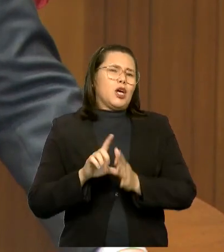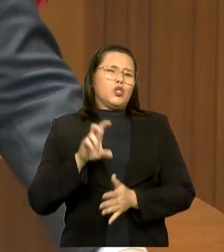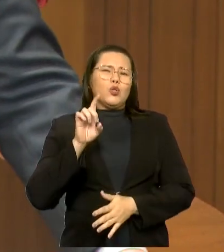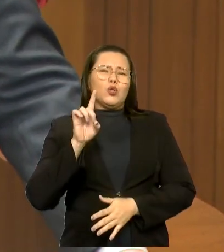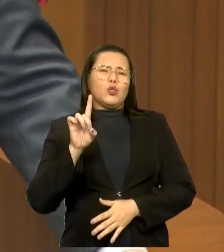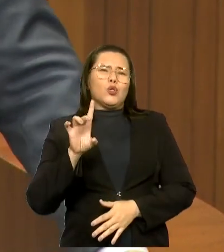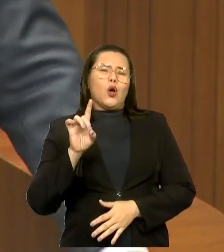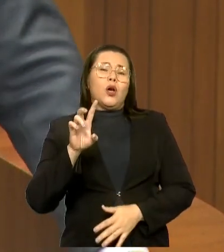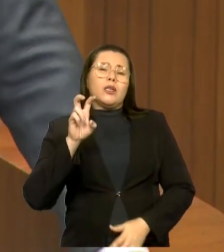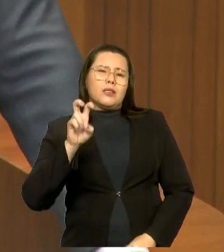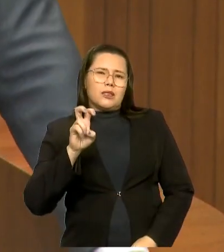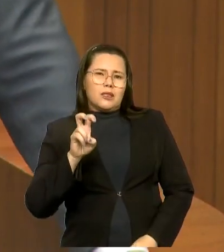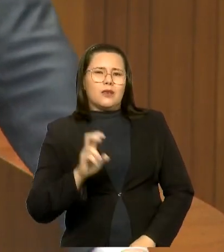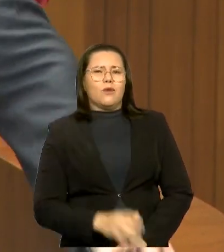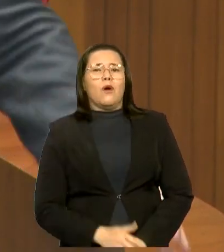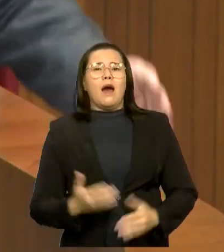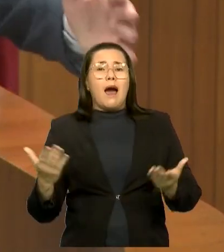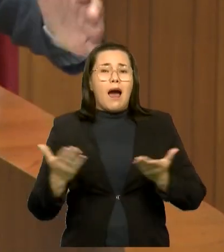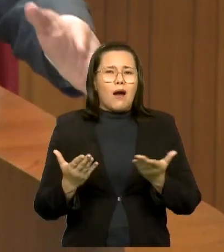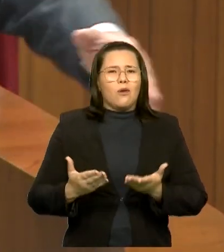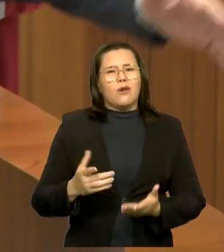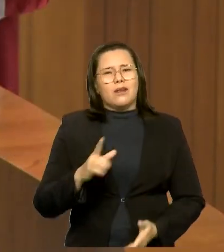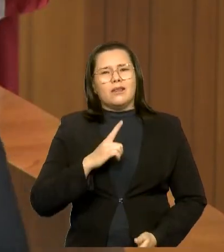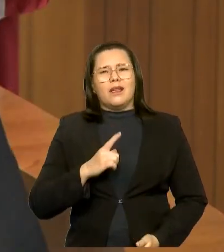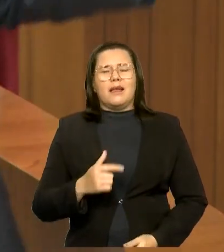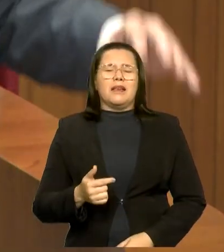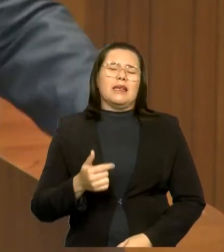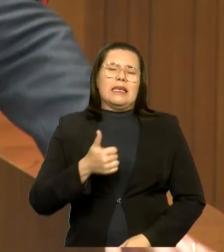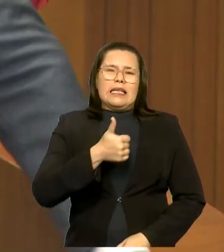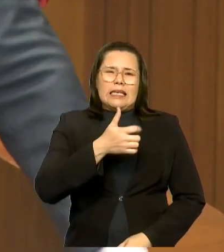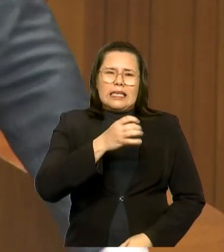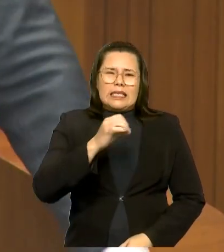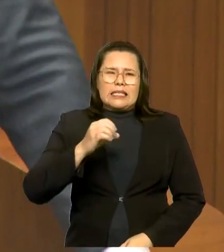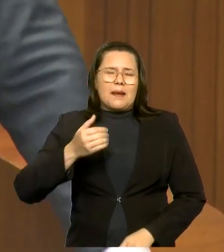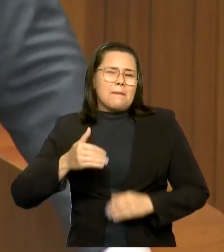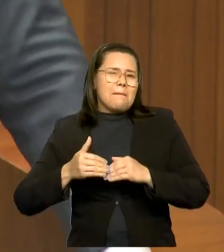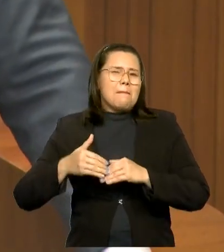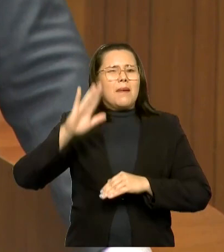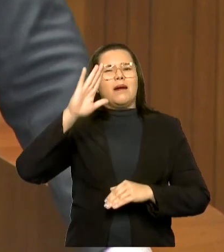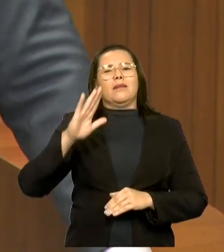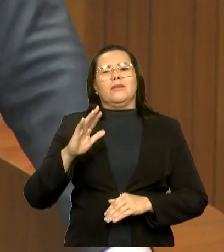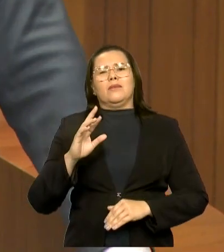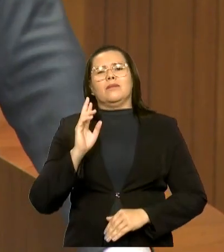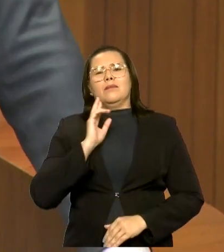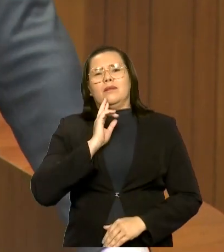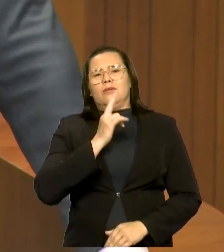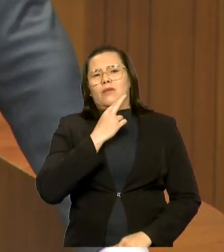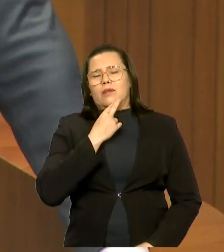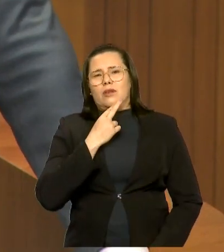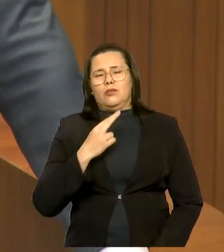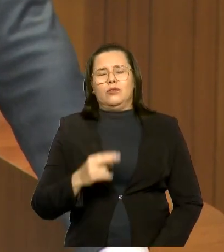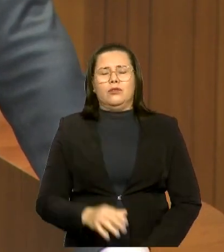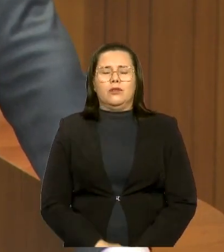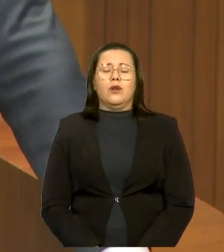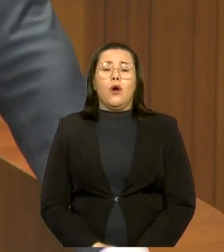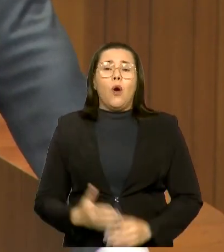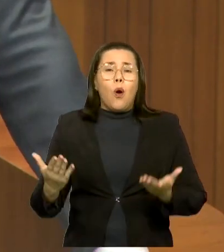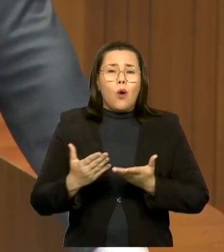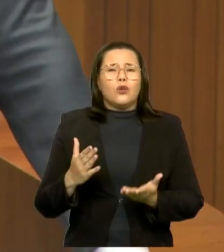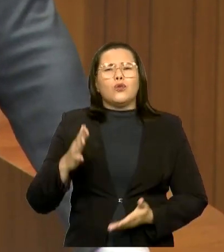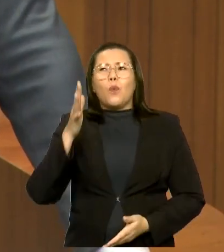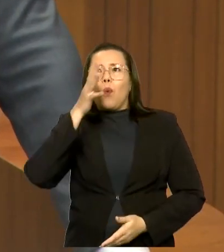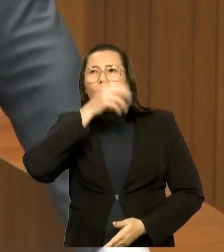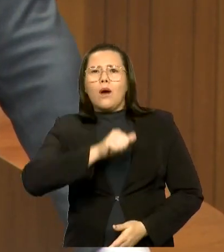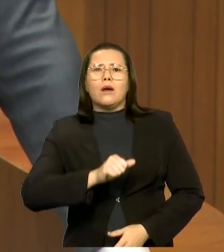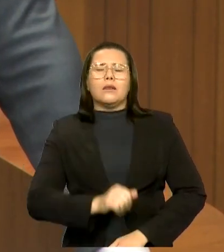governo a mais de 100 restaurantes populares, depois o governador Carlos Brandão deu continuidade e hoje já são quase 200 restaurantes populares